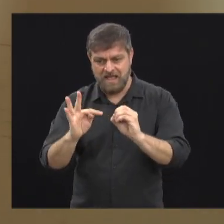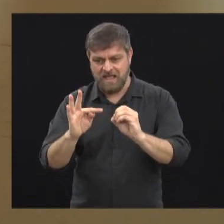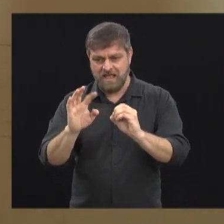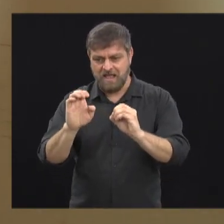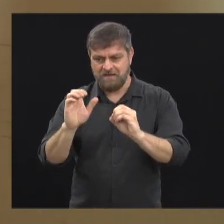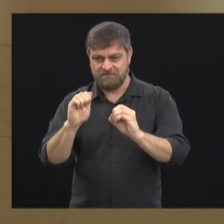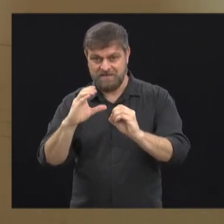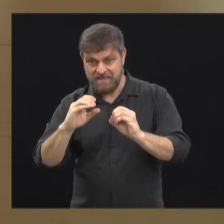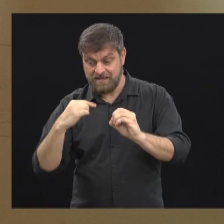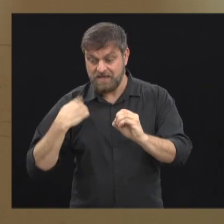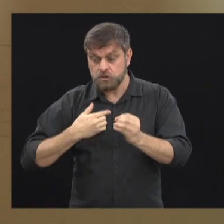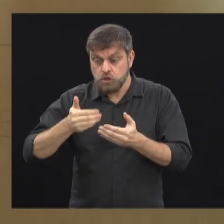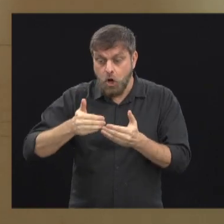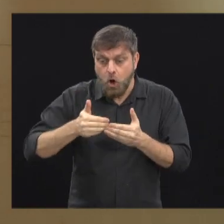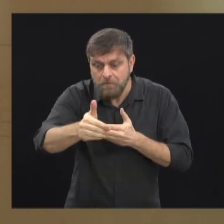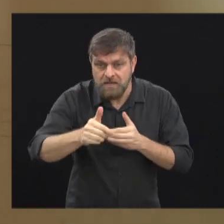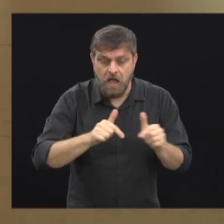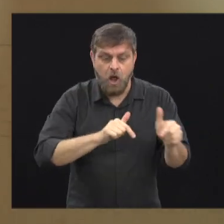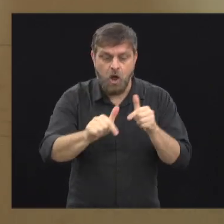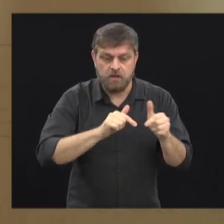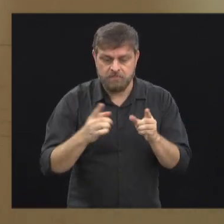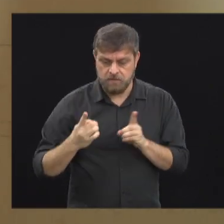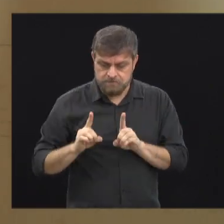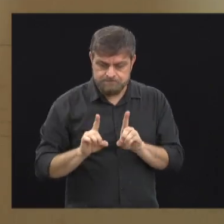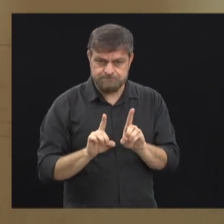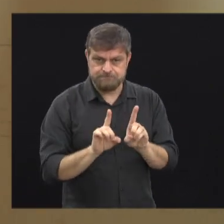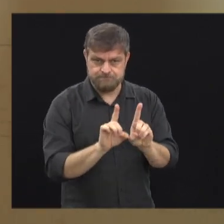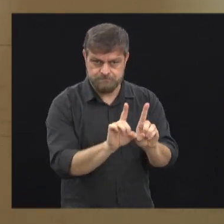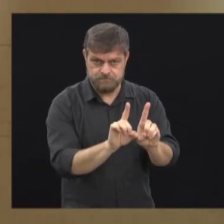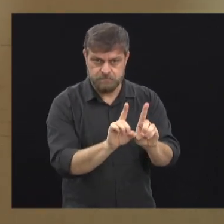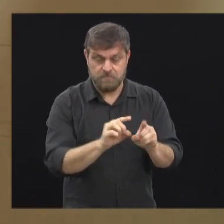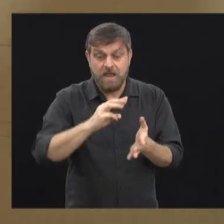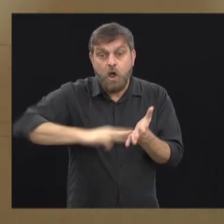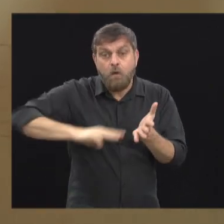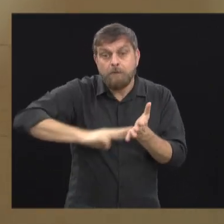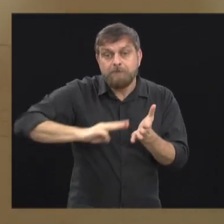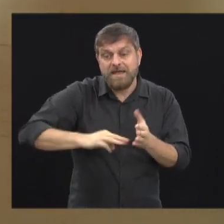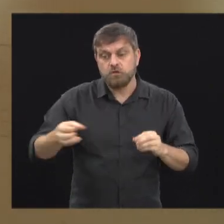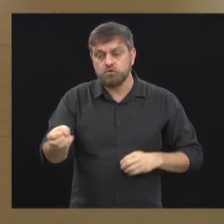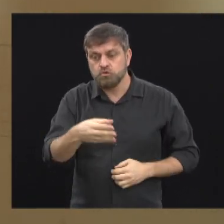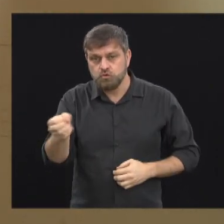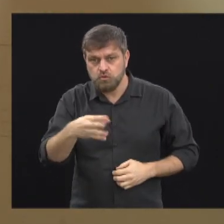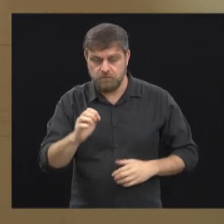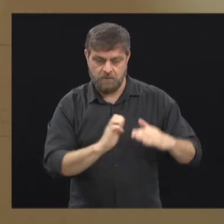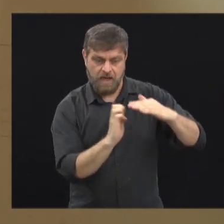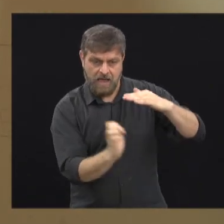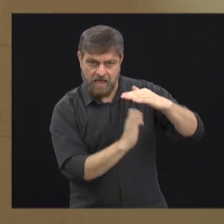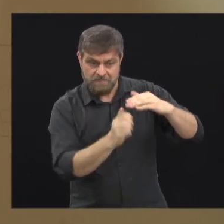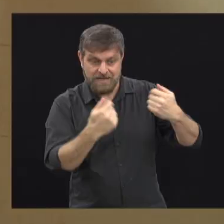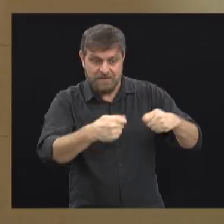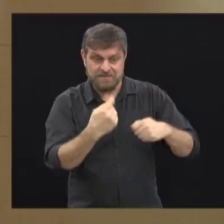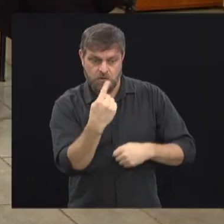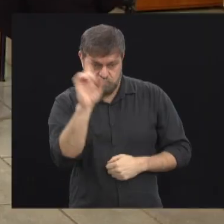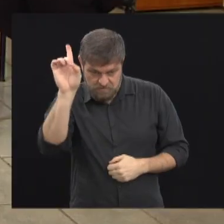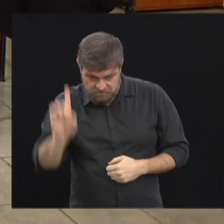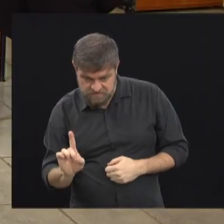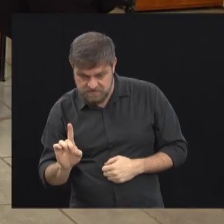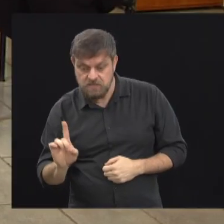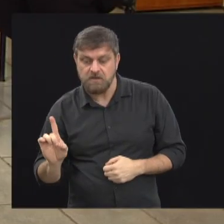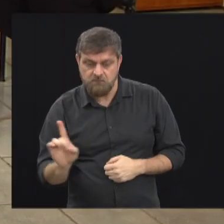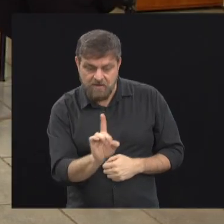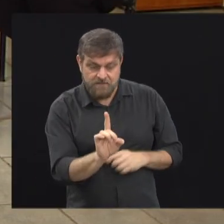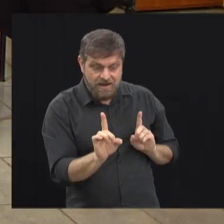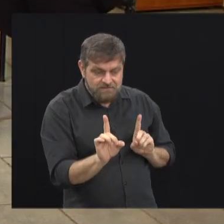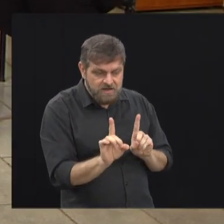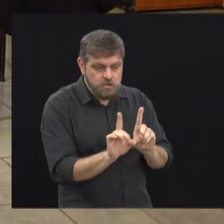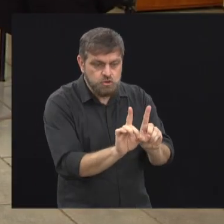o trabalho, a desenvolver o trabalho do emprego apoiado, que é uma nova metodologia que coloca a pessoa no mercado e capacita